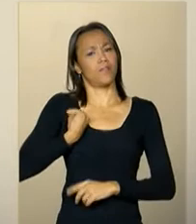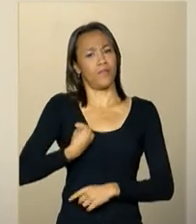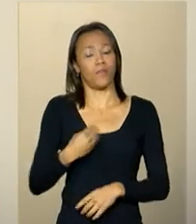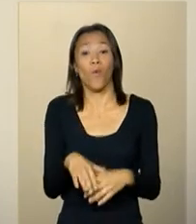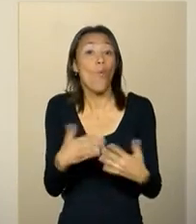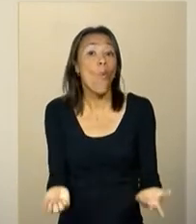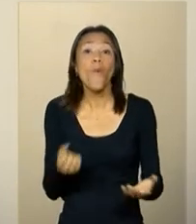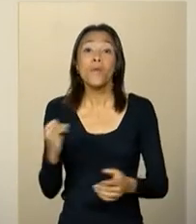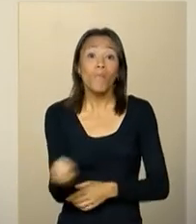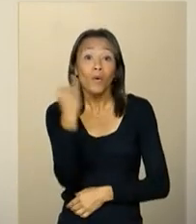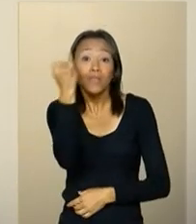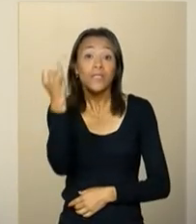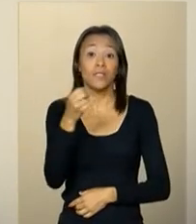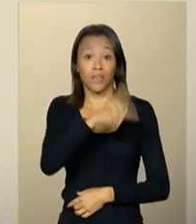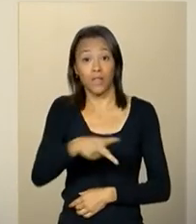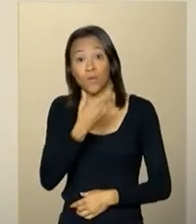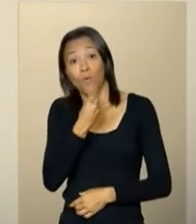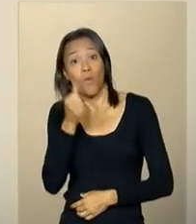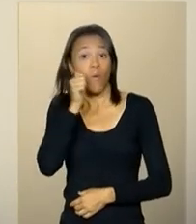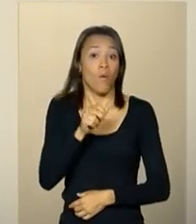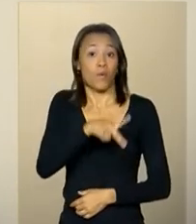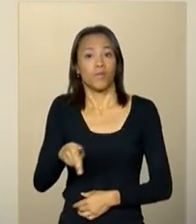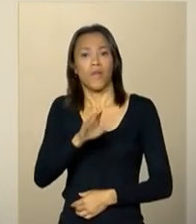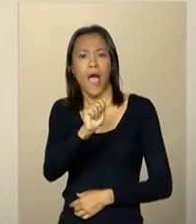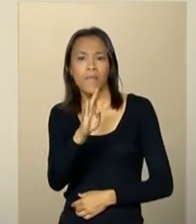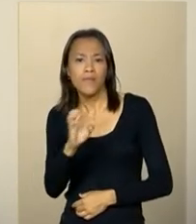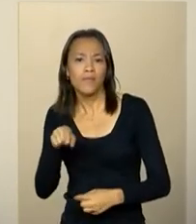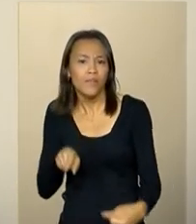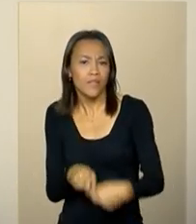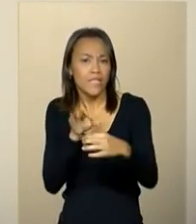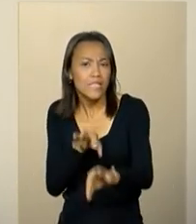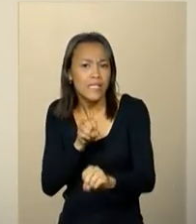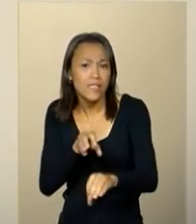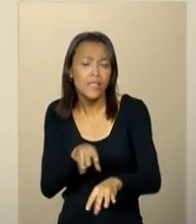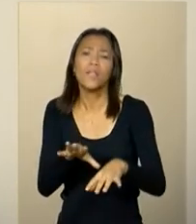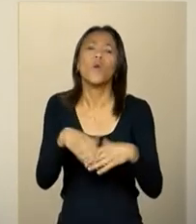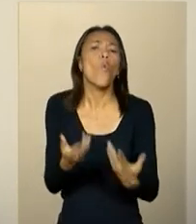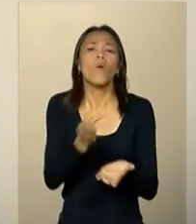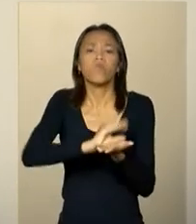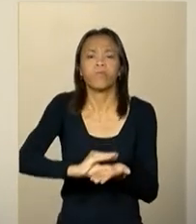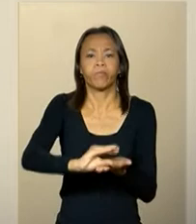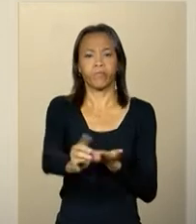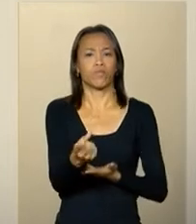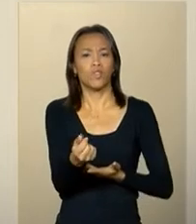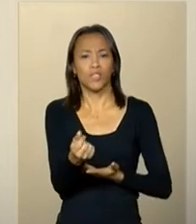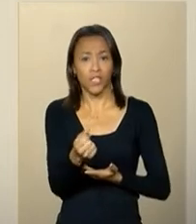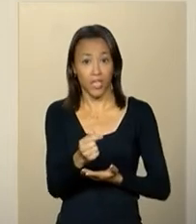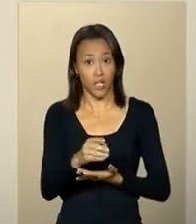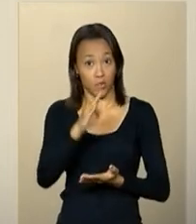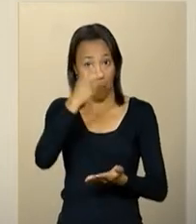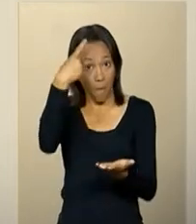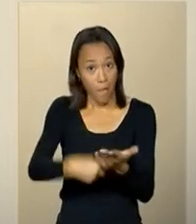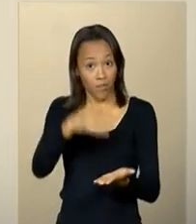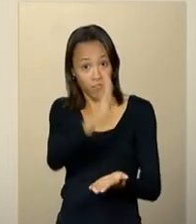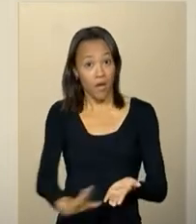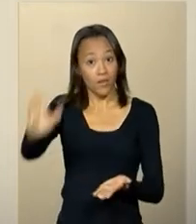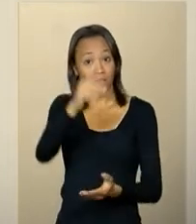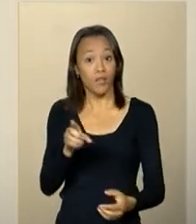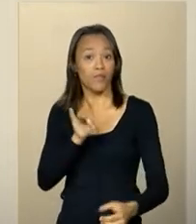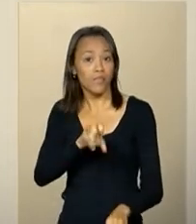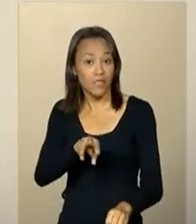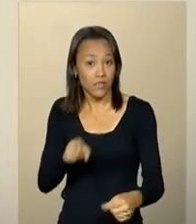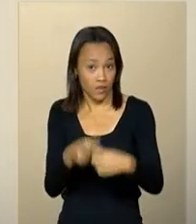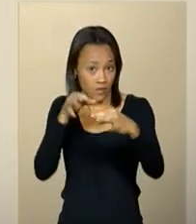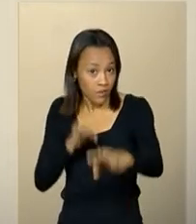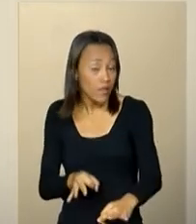qual a importância do professor ou da professora alfabetizadora e quanto será investido no pacto Nacional pela alfabetização na